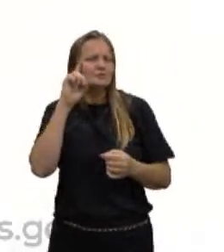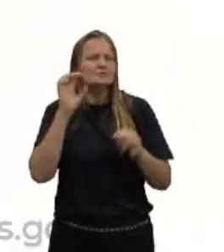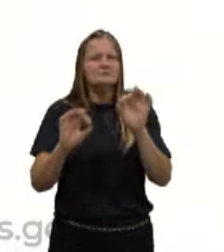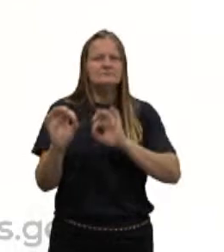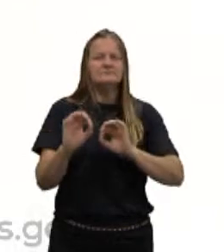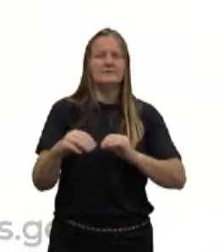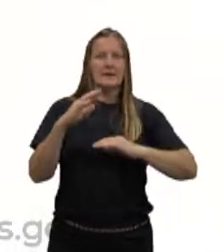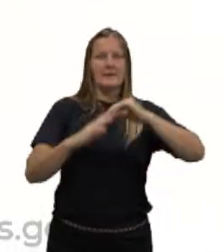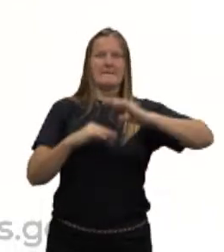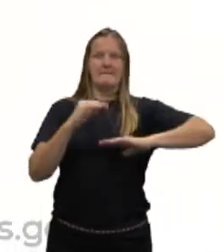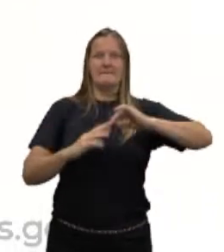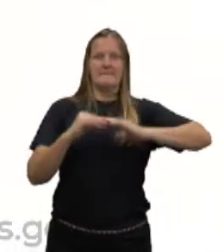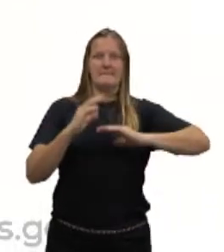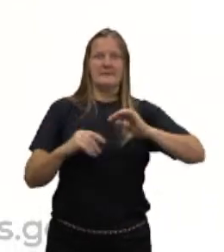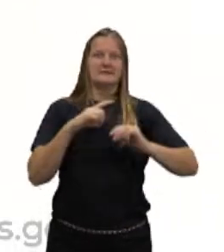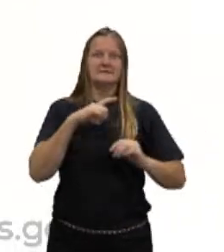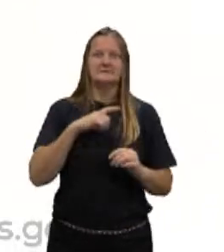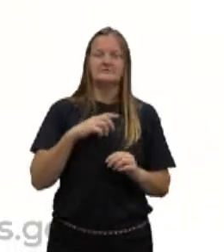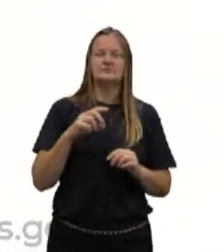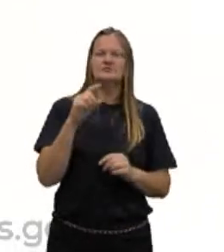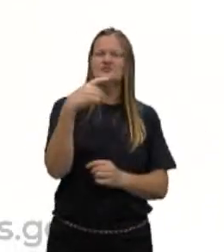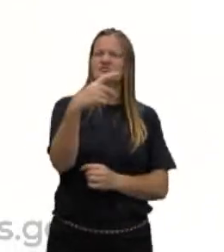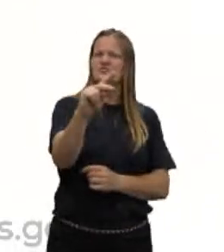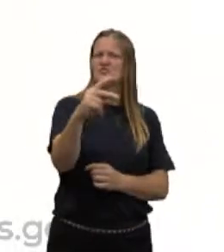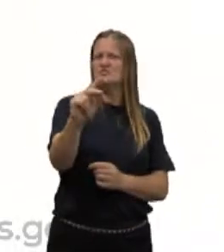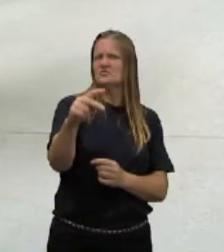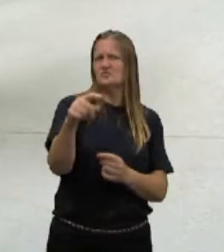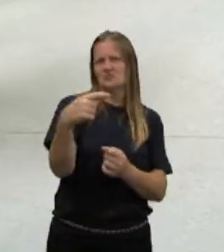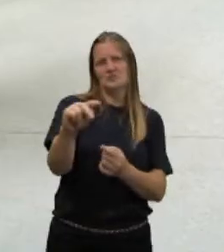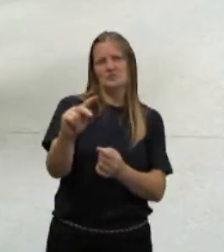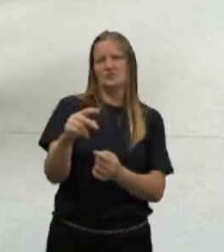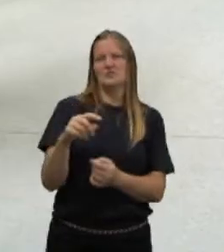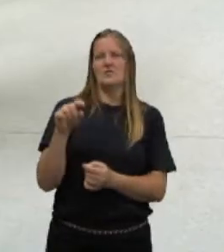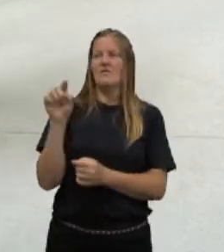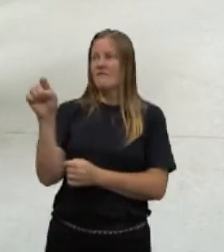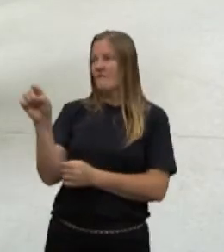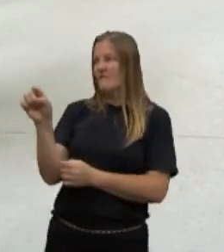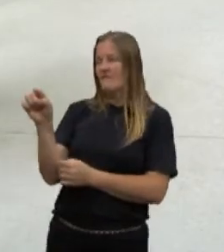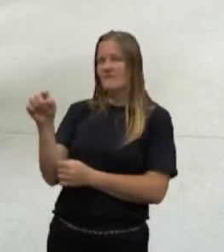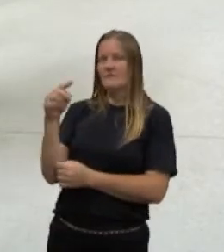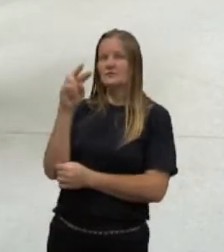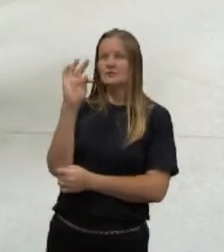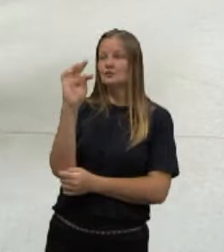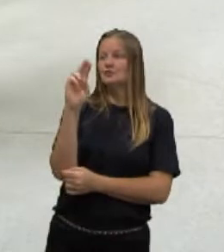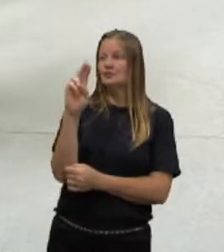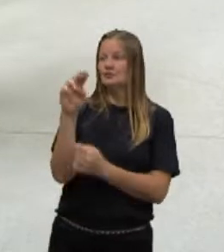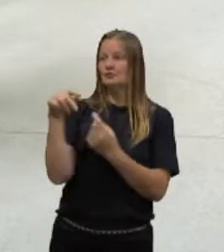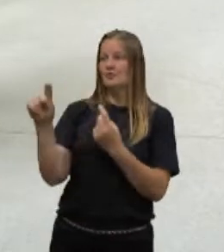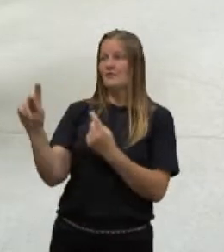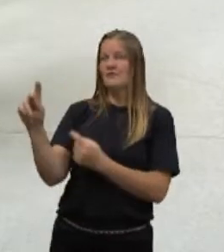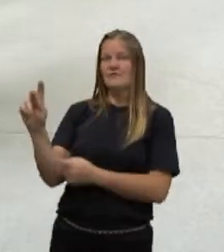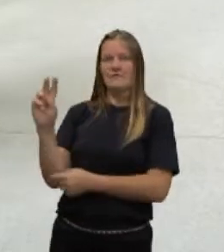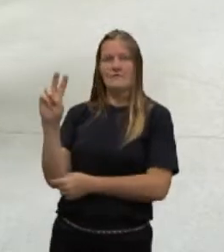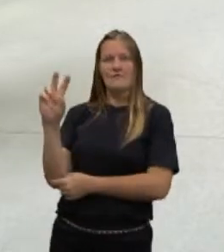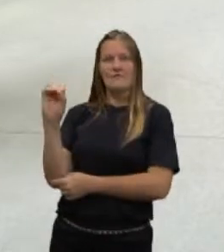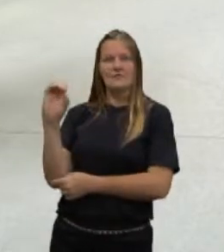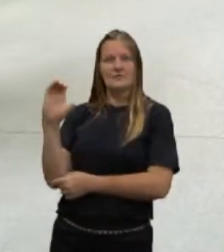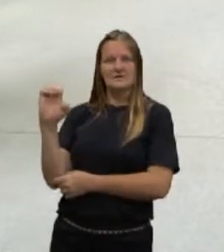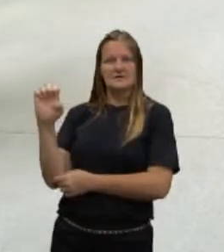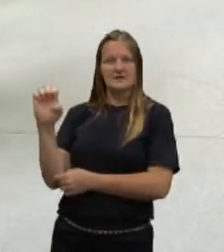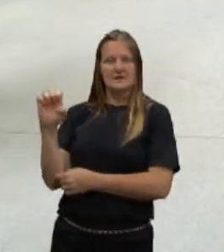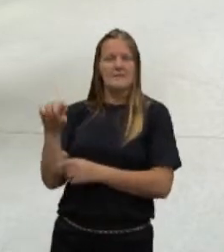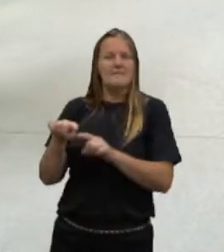Na prática, a gente pode usar tu, você e ir viajando ali com os dois. Mas quando a gente está pensando